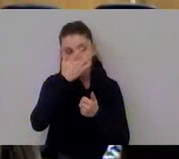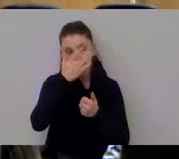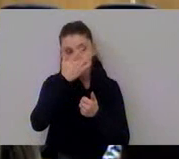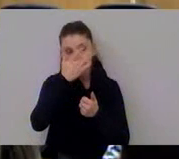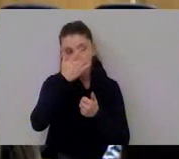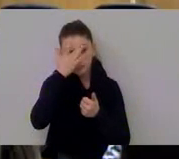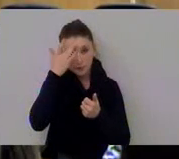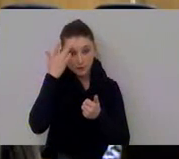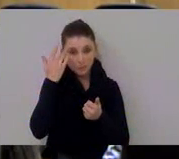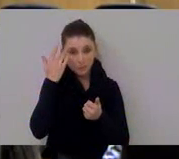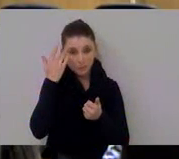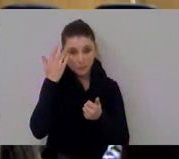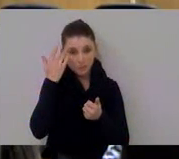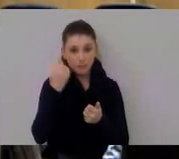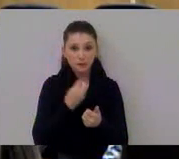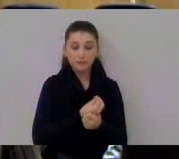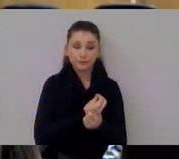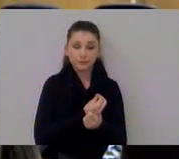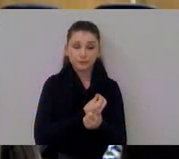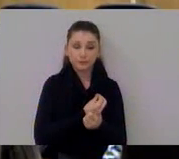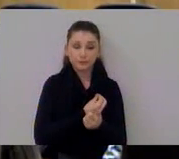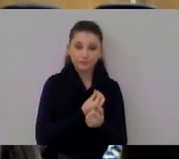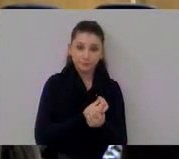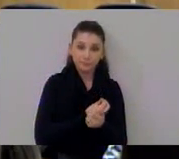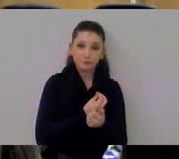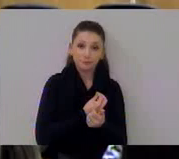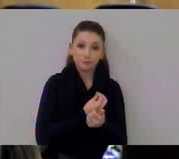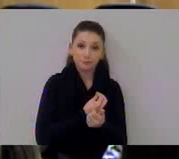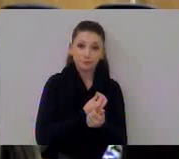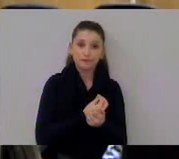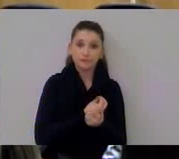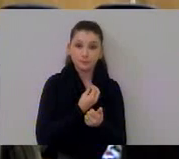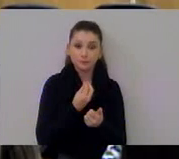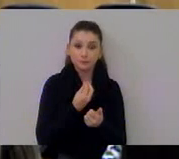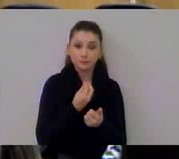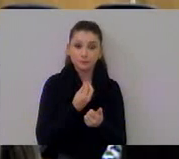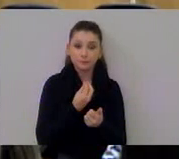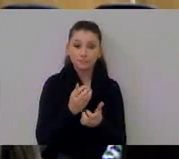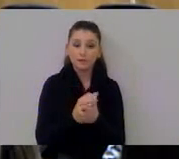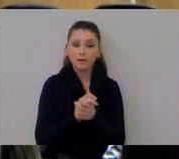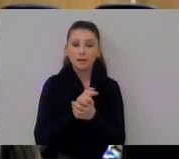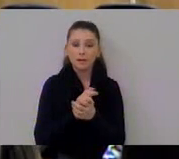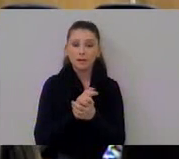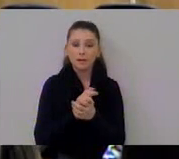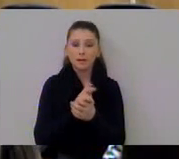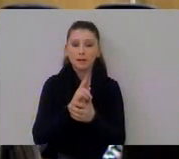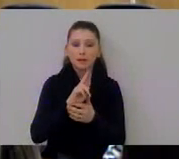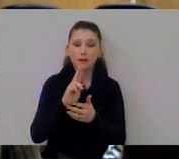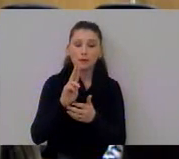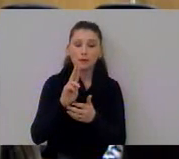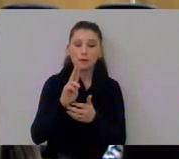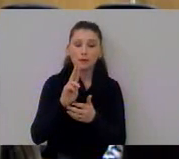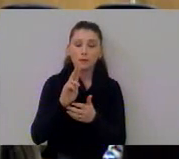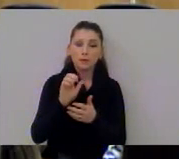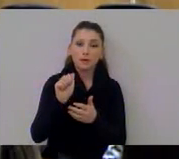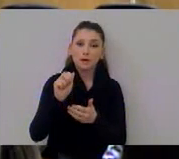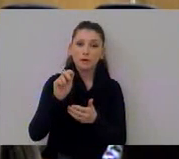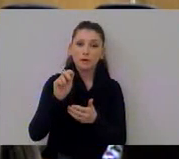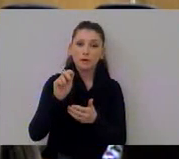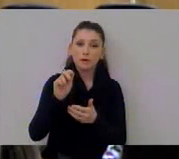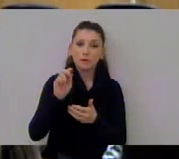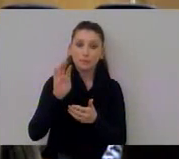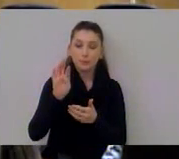nome do Albertini e da Rindalta, que representam aqui a Judec,